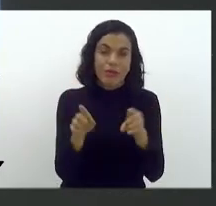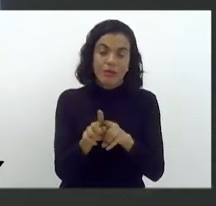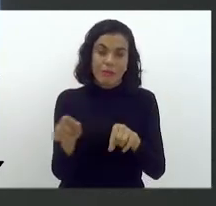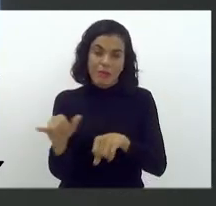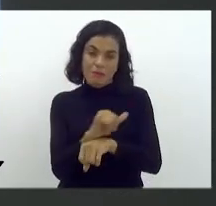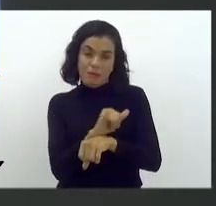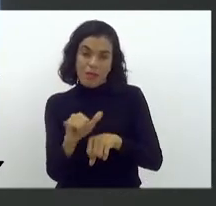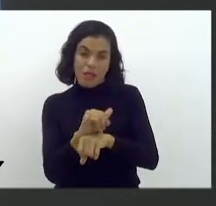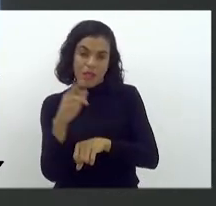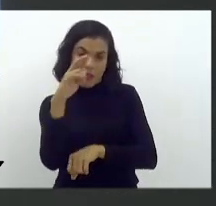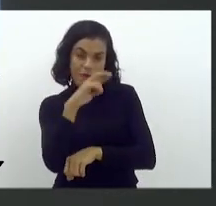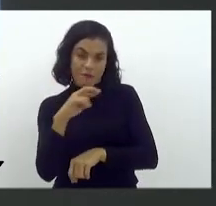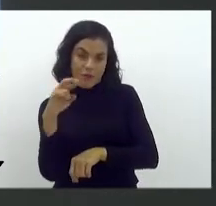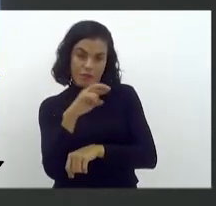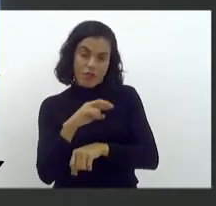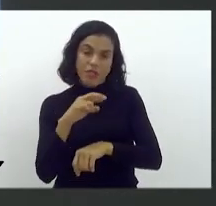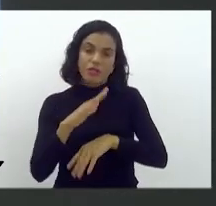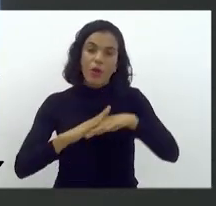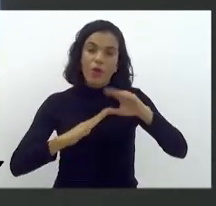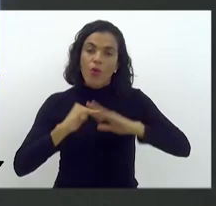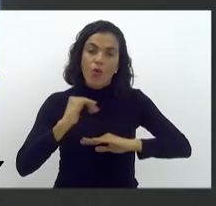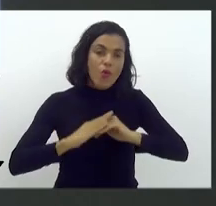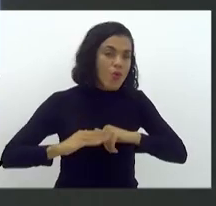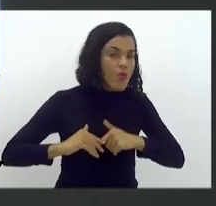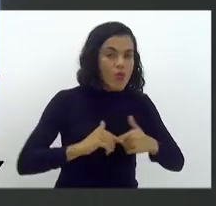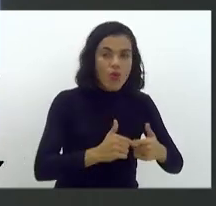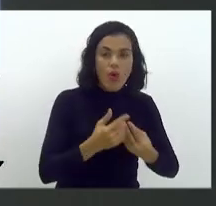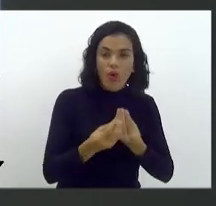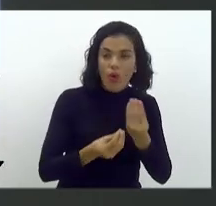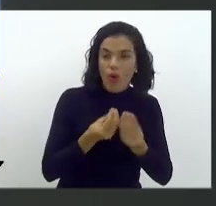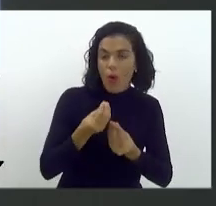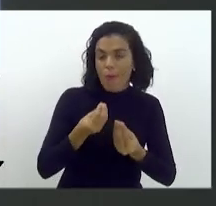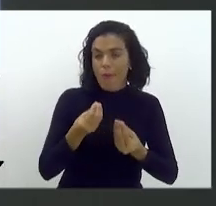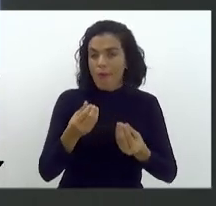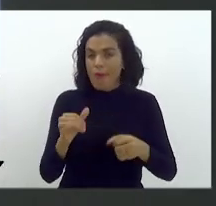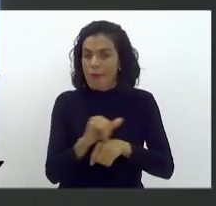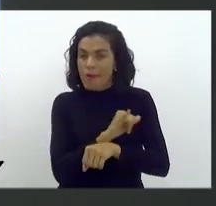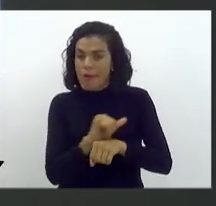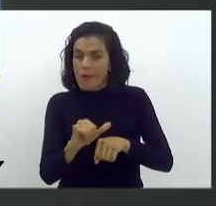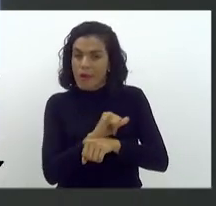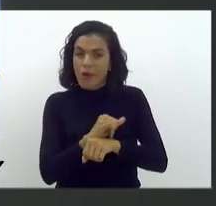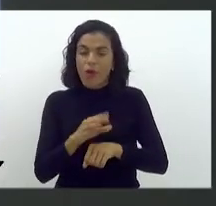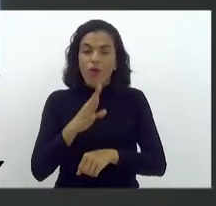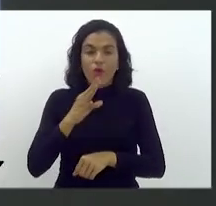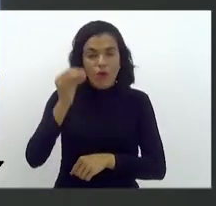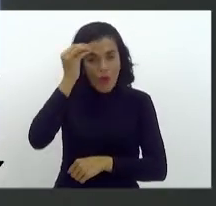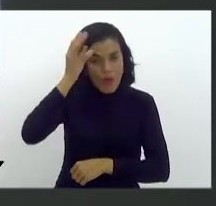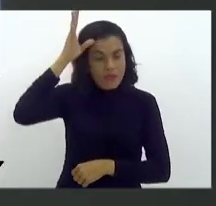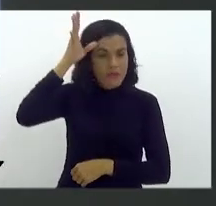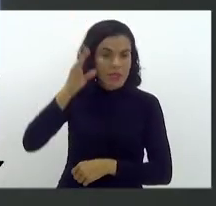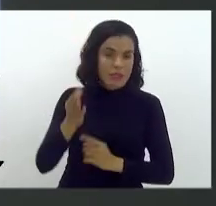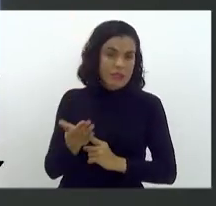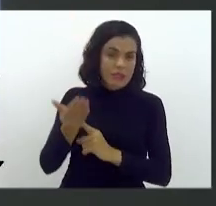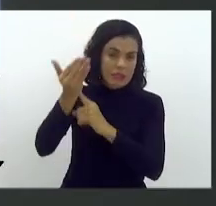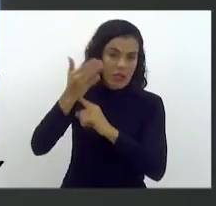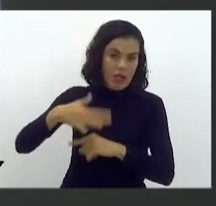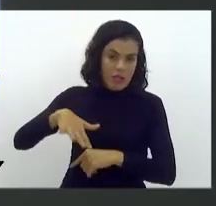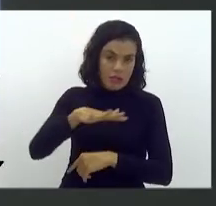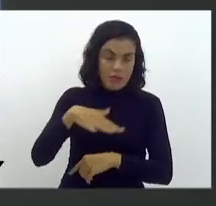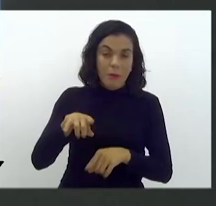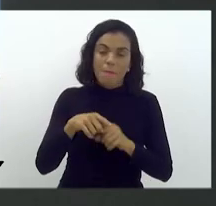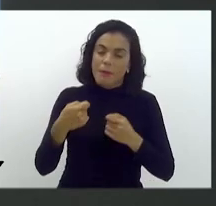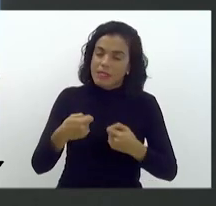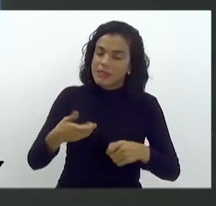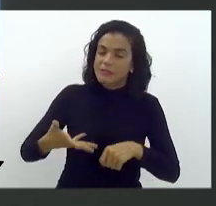das medidas de investigação aplicáveis né as ferramentas de investigação o uso de conhecimento recursos tecnológicos na investigação Isso precisa ser